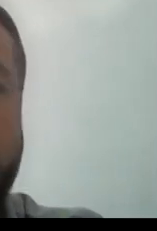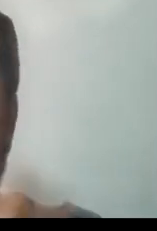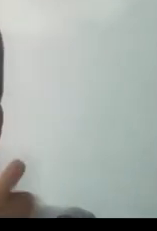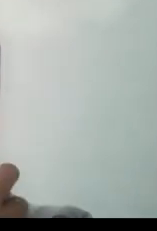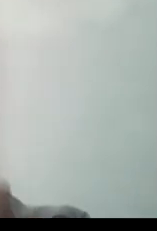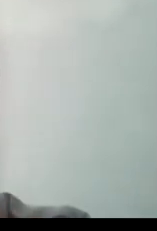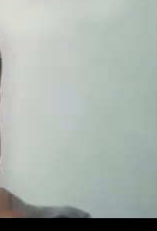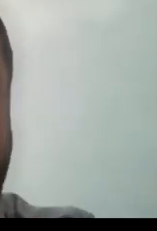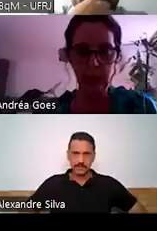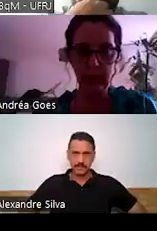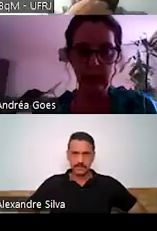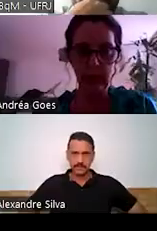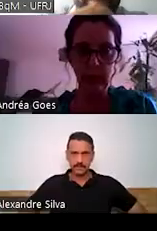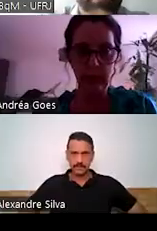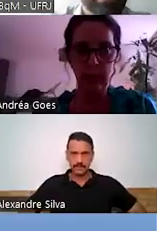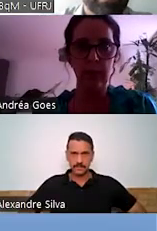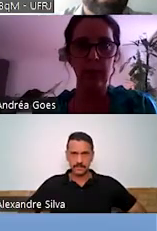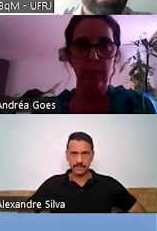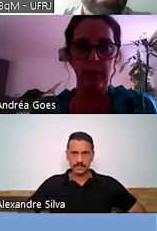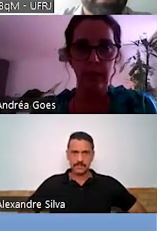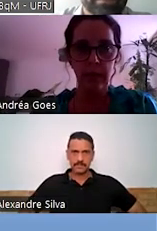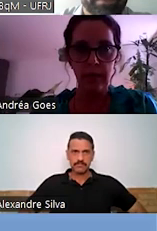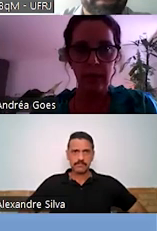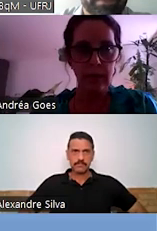novo agora. Compartilhar, botei aqui.